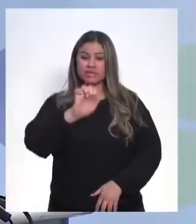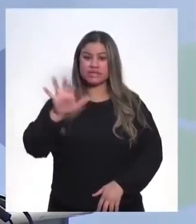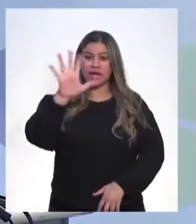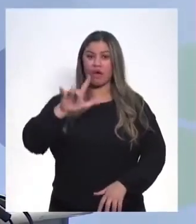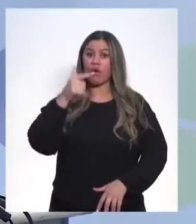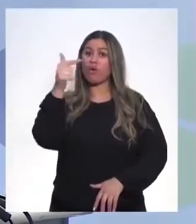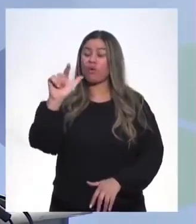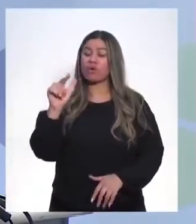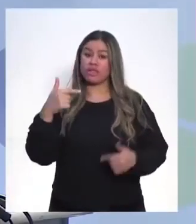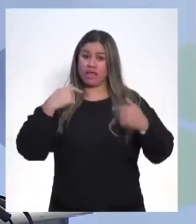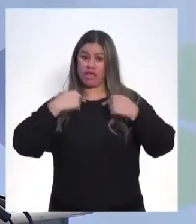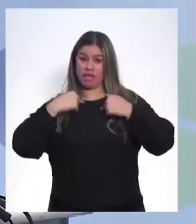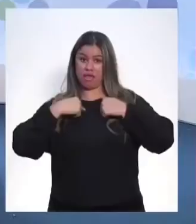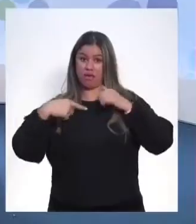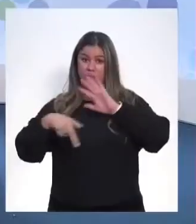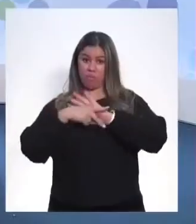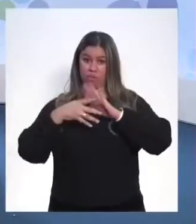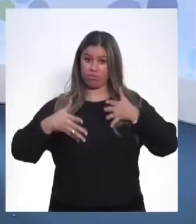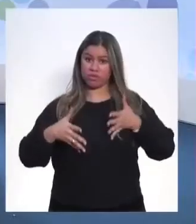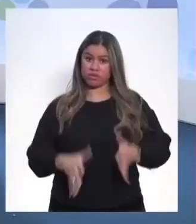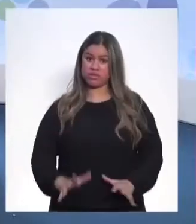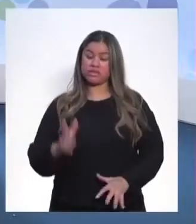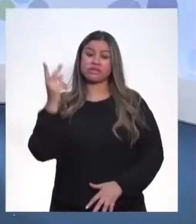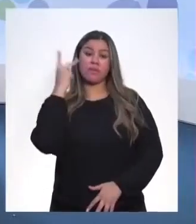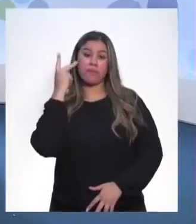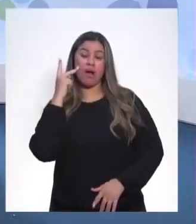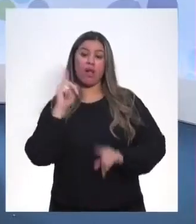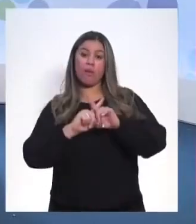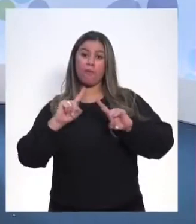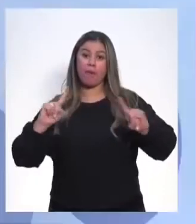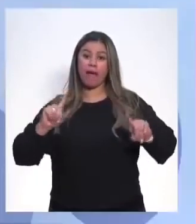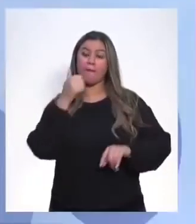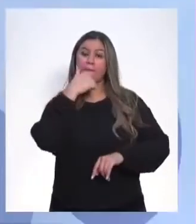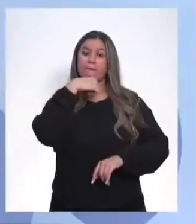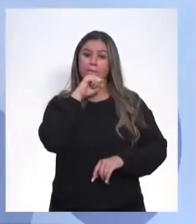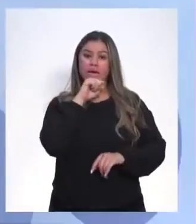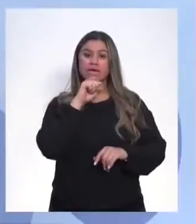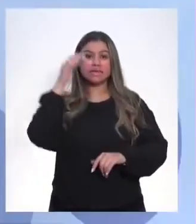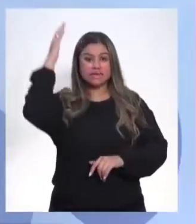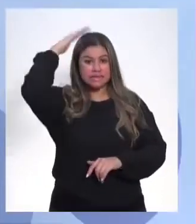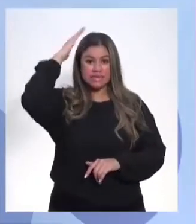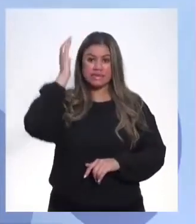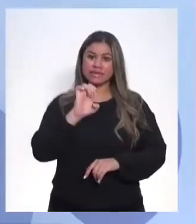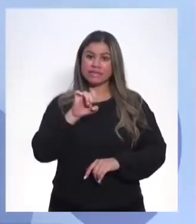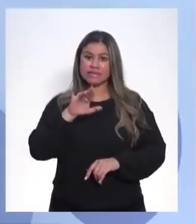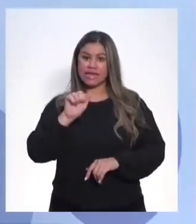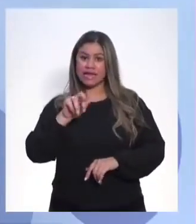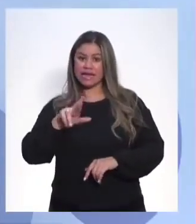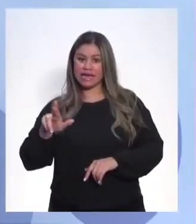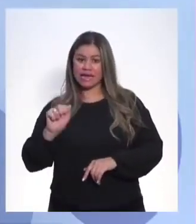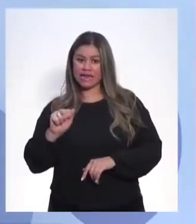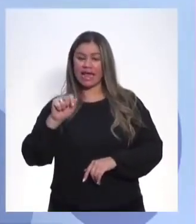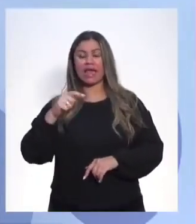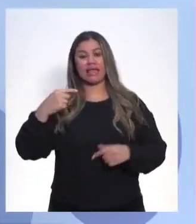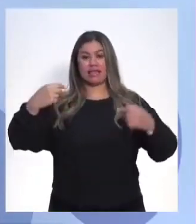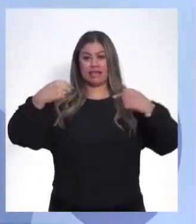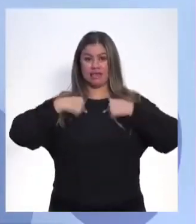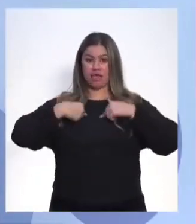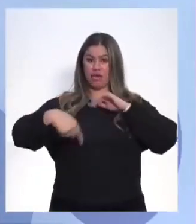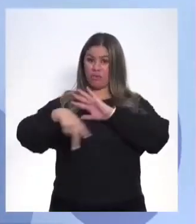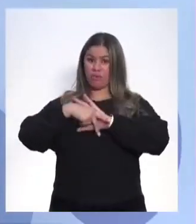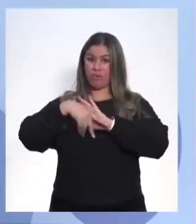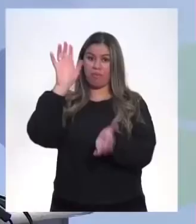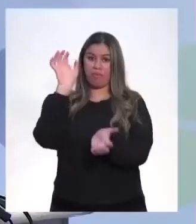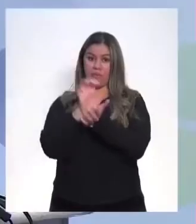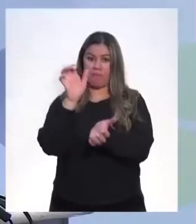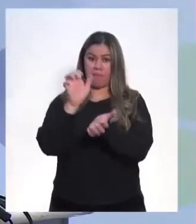natural de São Paulo, mas minha mãe é cearense, né? Eu sou de Pois Pernambuco, é. sotaque um pouco parecido, mas tem